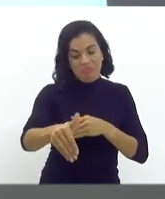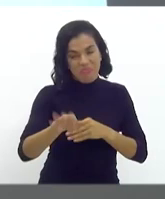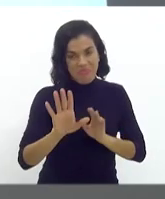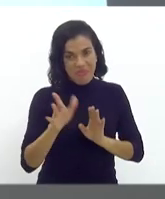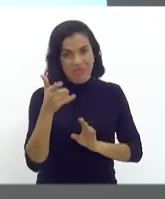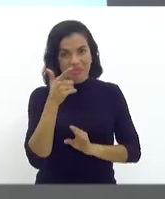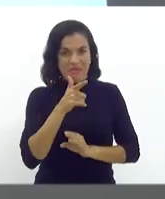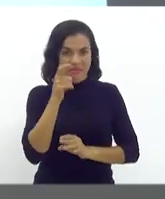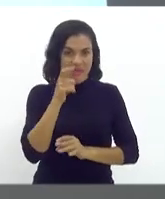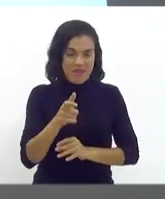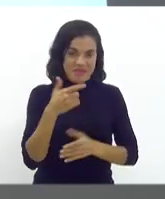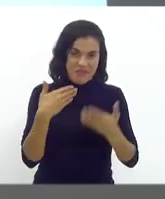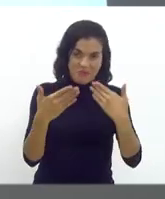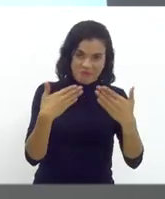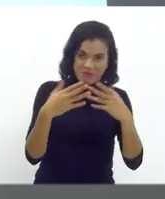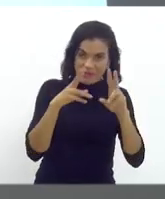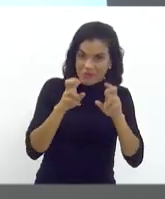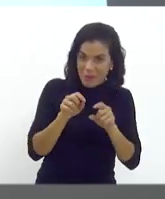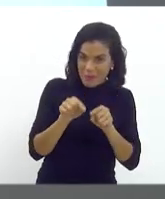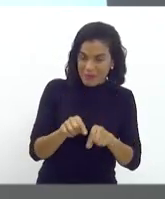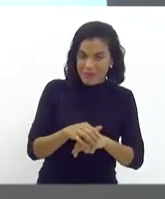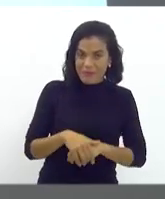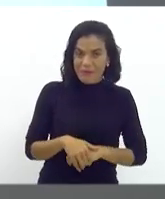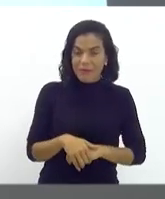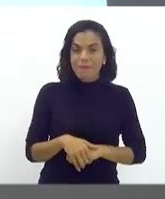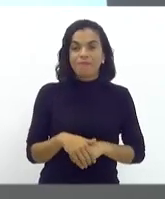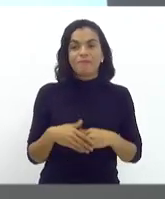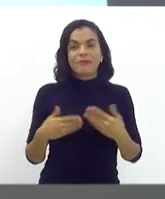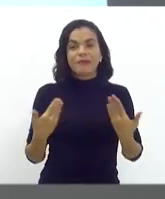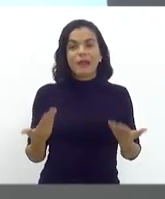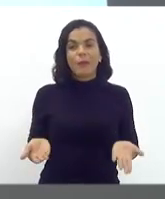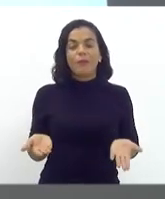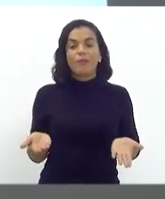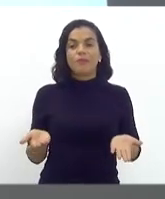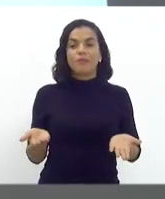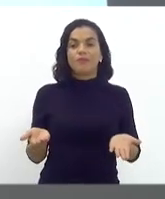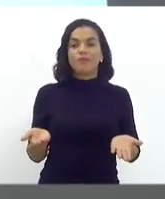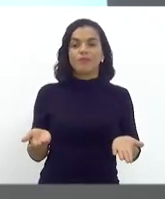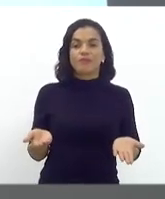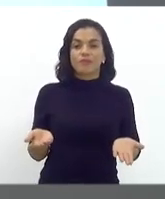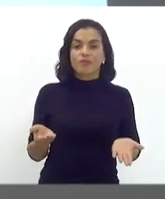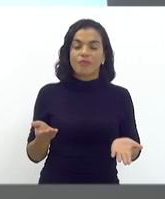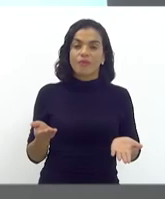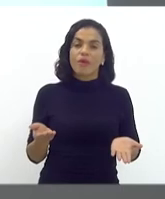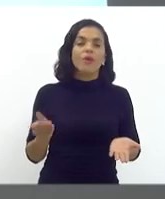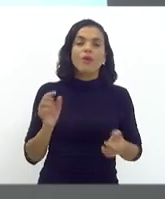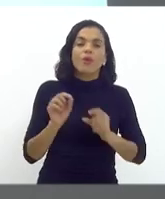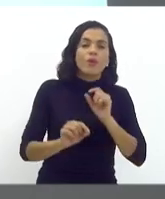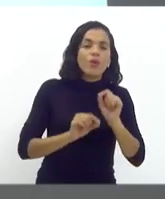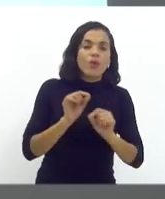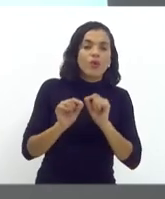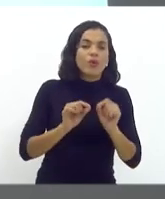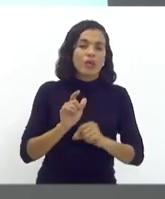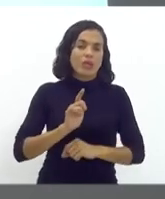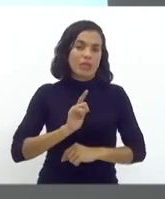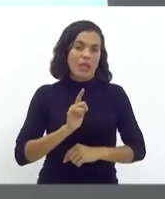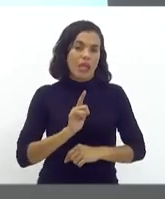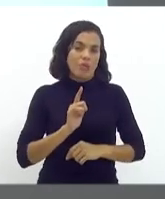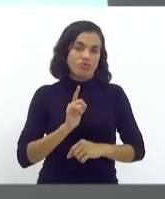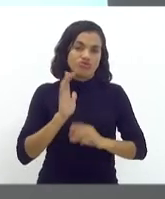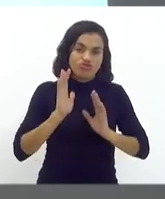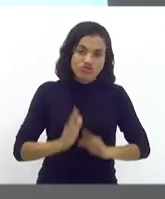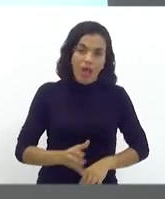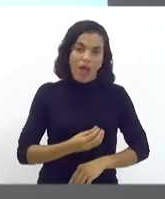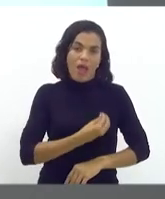haja interesse da gente discutir o tema mas então é nós temos e o que que nós temos de legislação